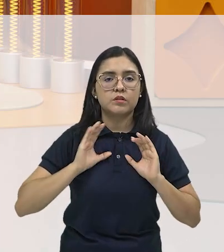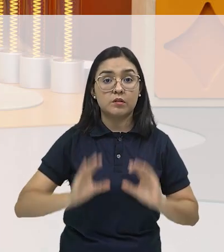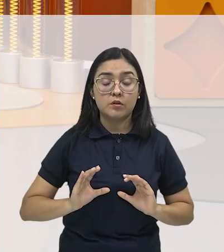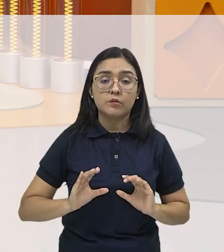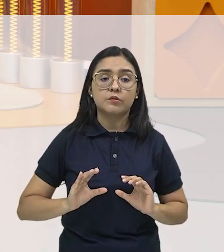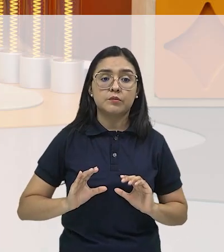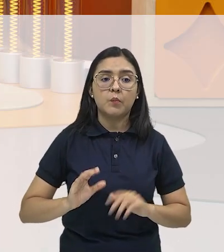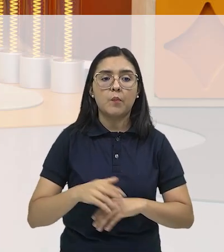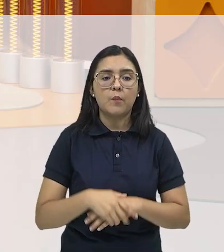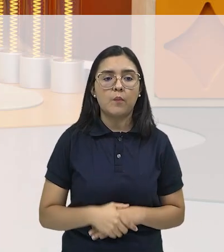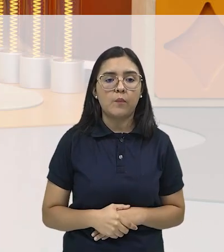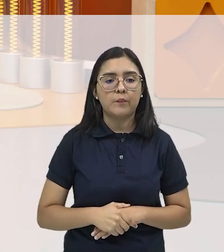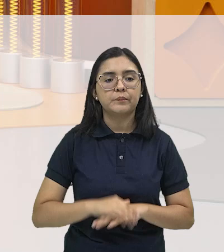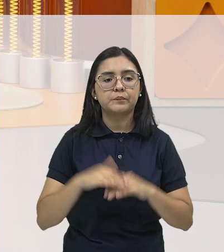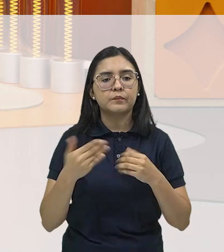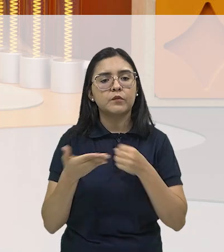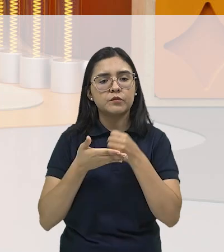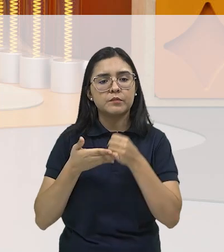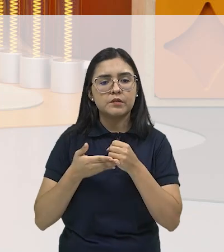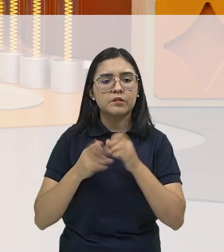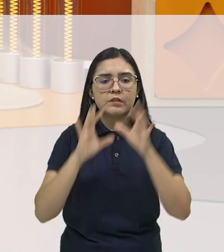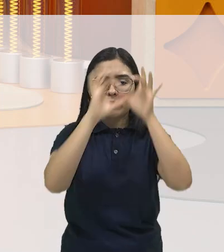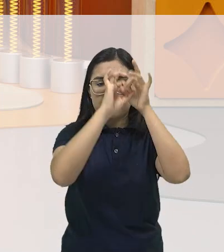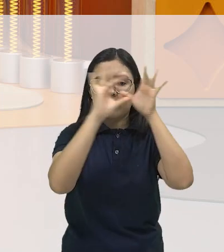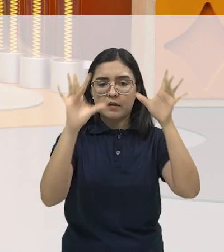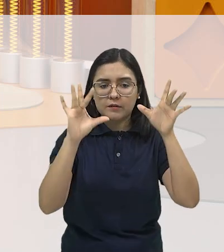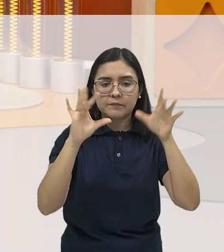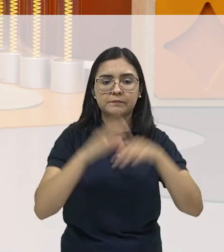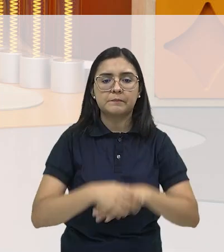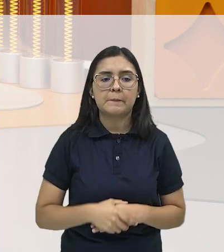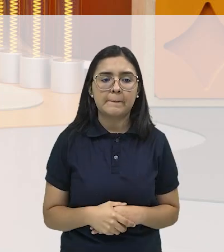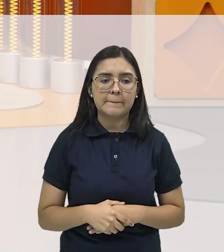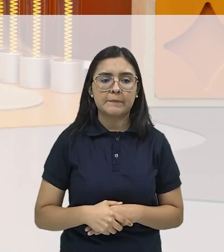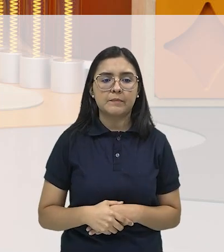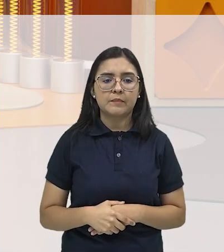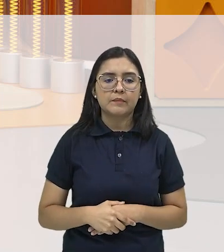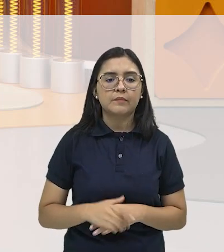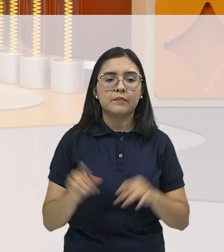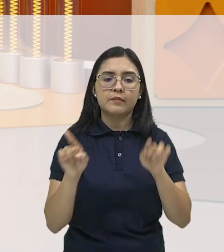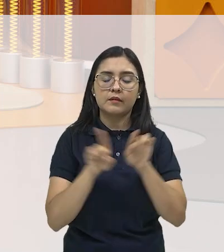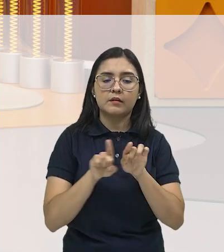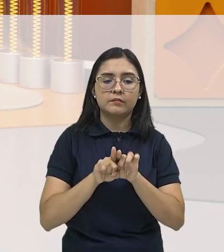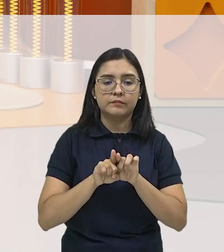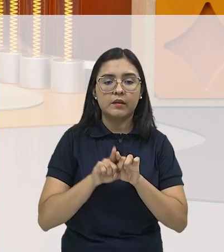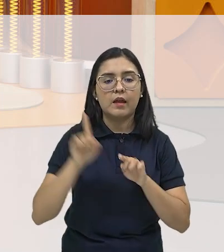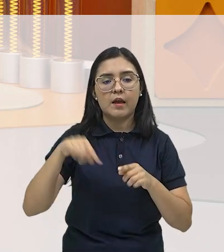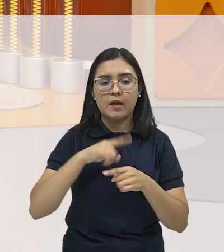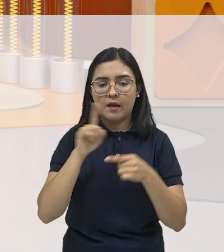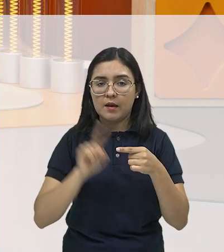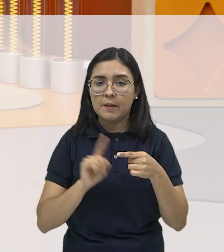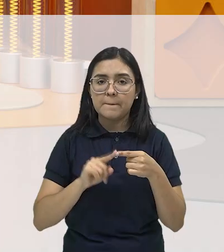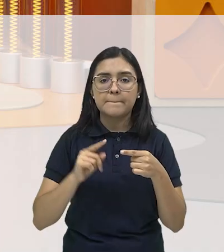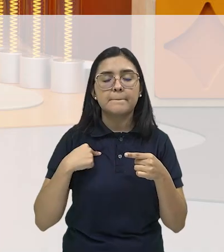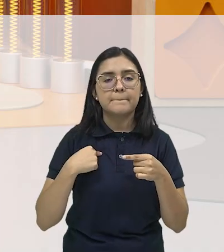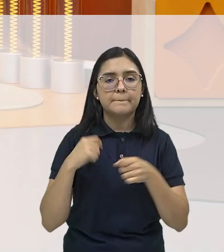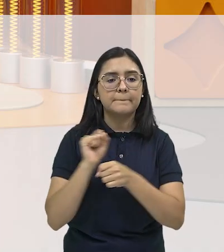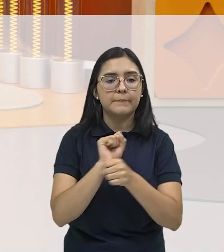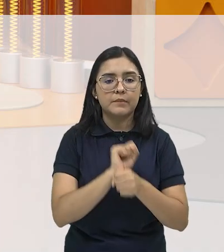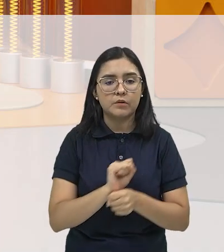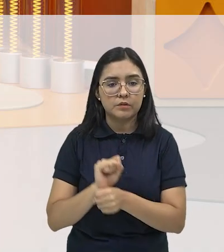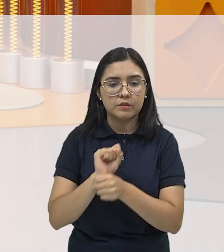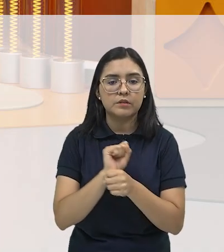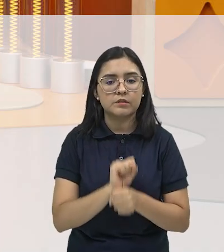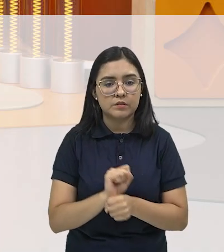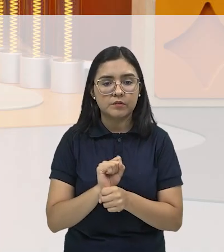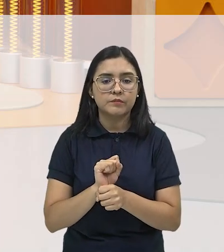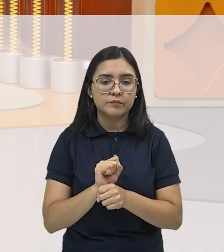Os princípios liberais fundamentais incluem a proteção da